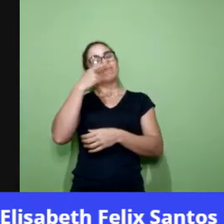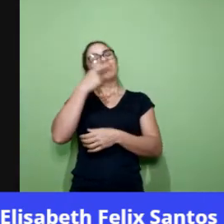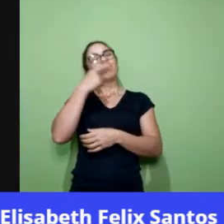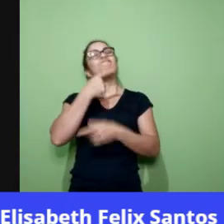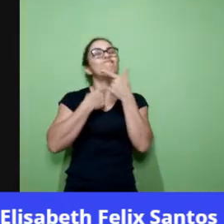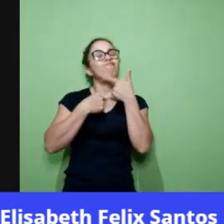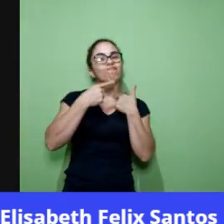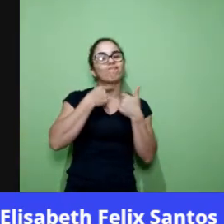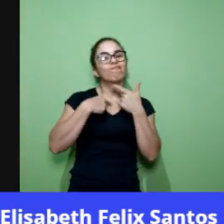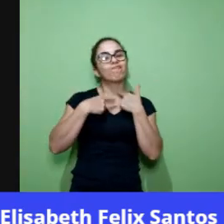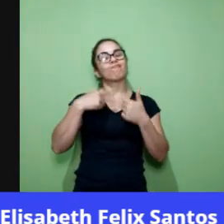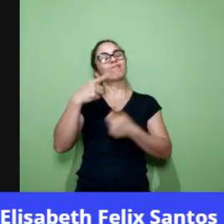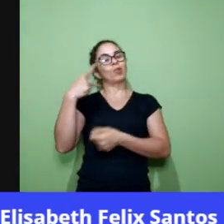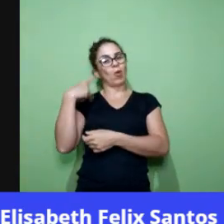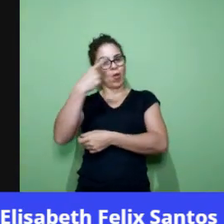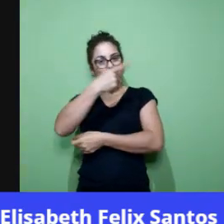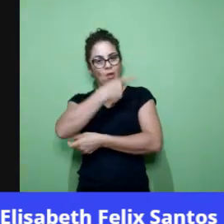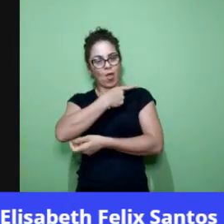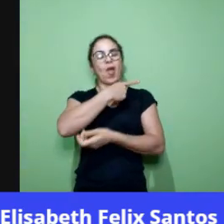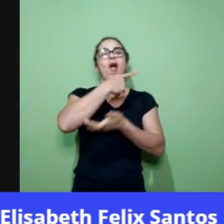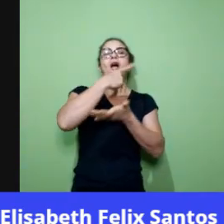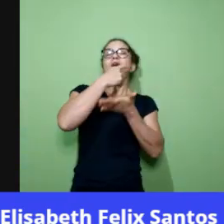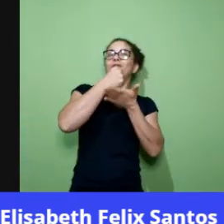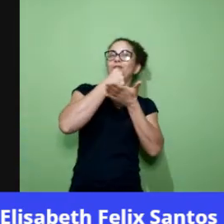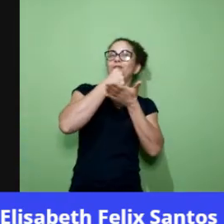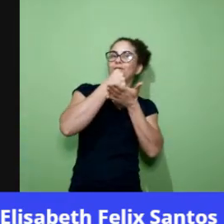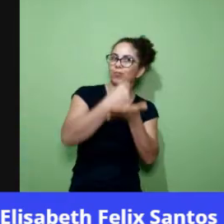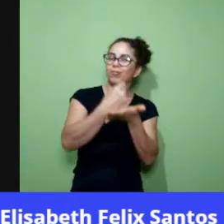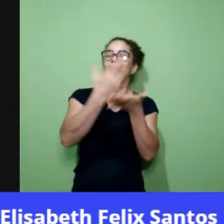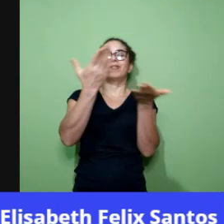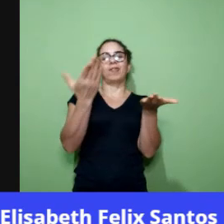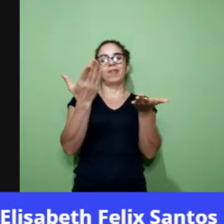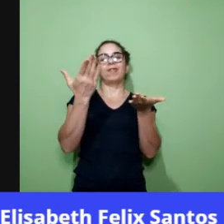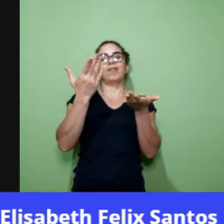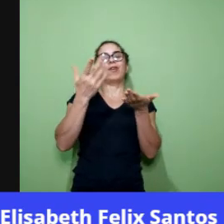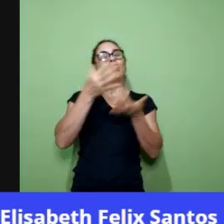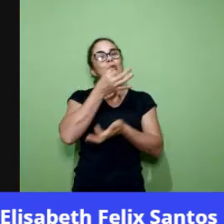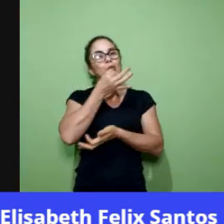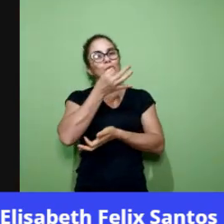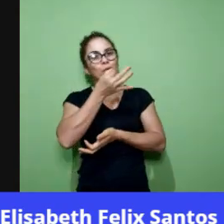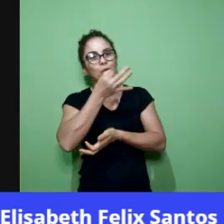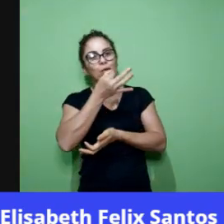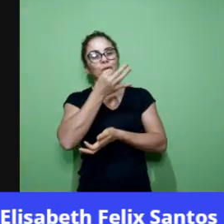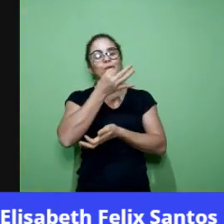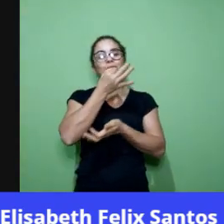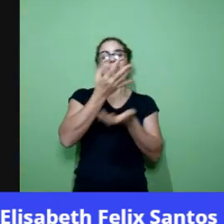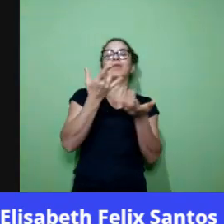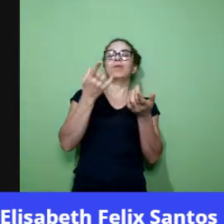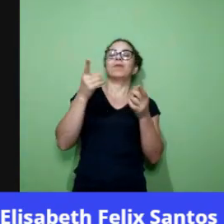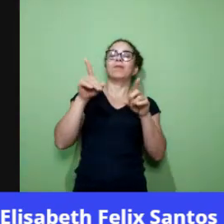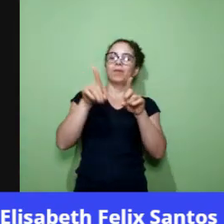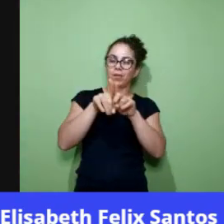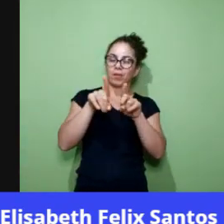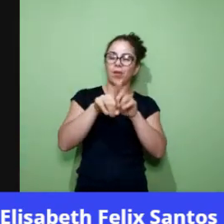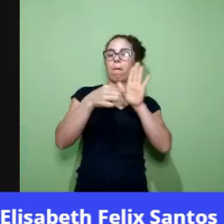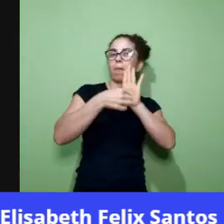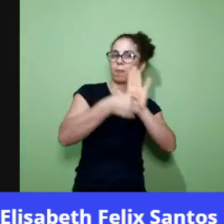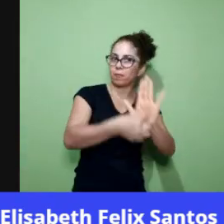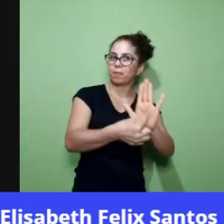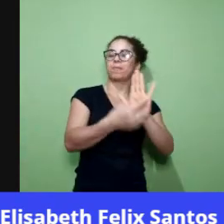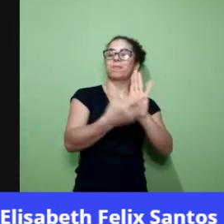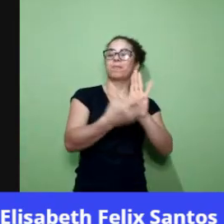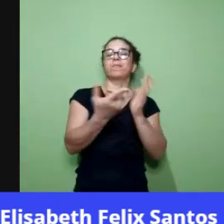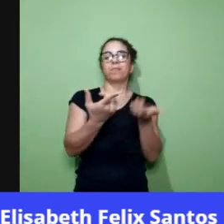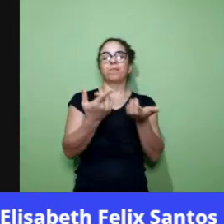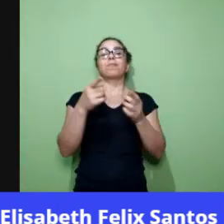tenha colaborado, né, contribuído com as nossas sugestões, com essa demonstração, para que o